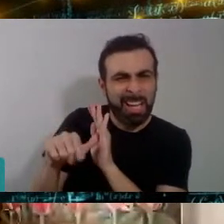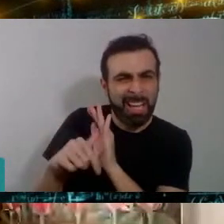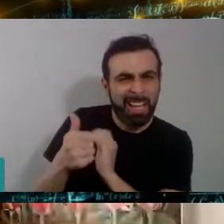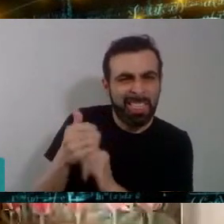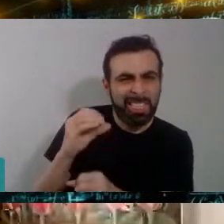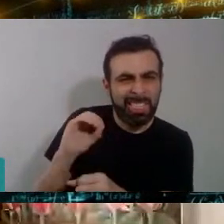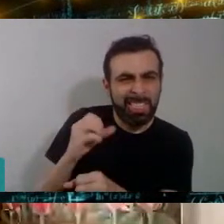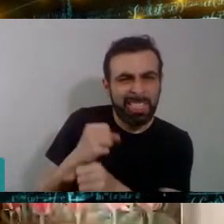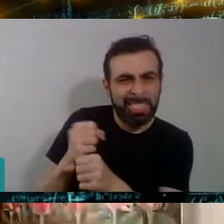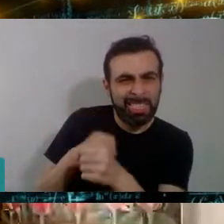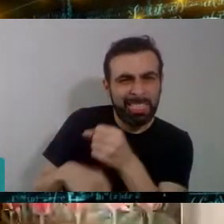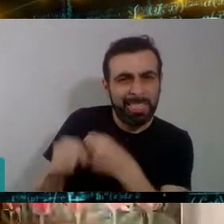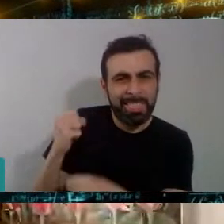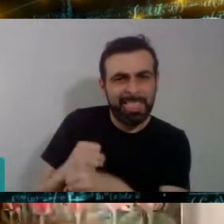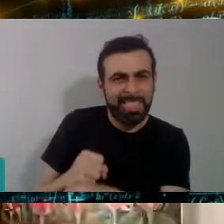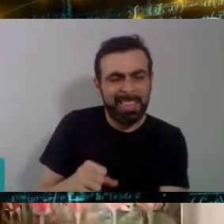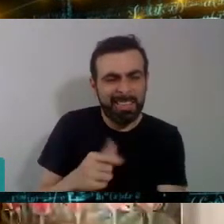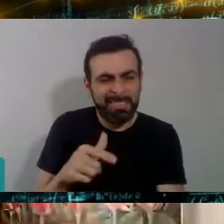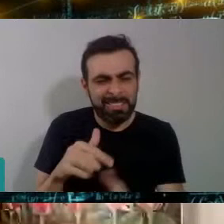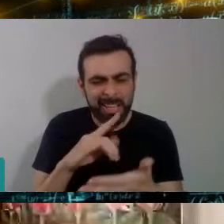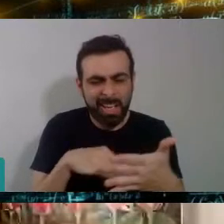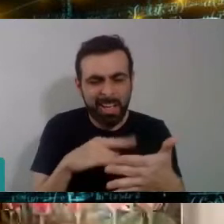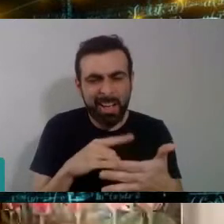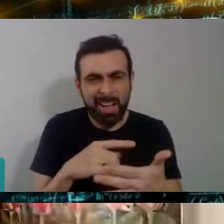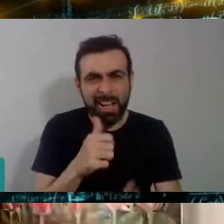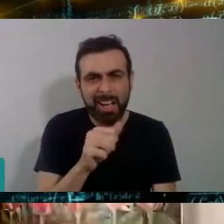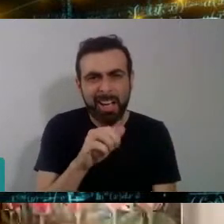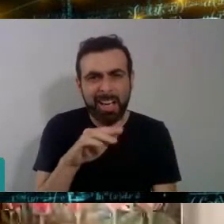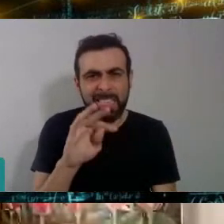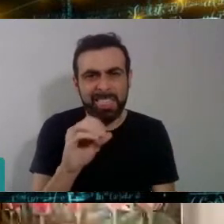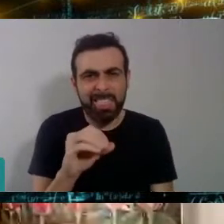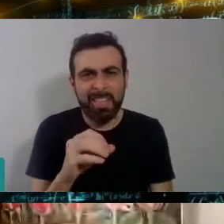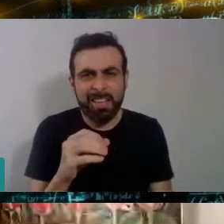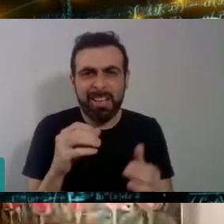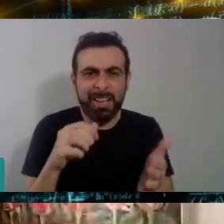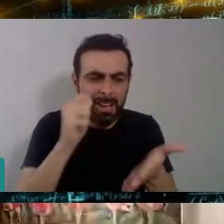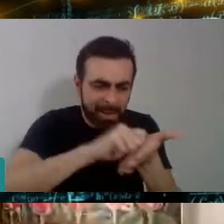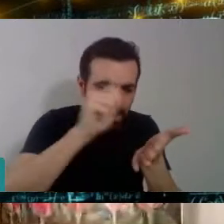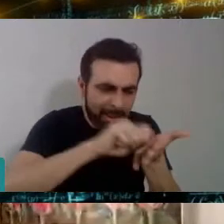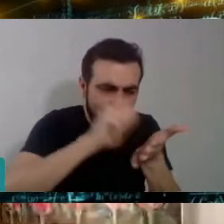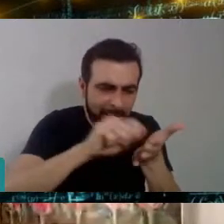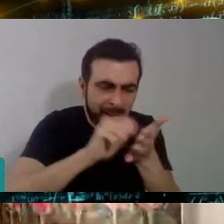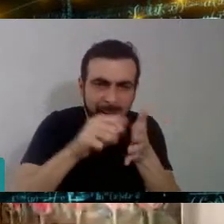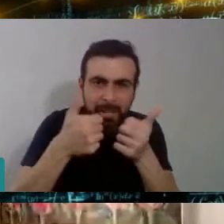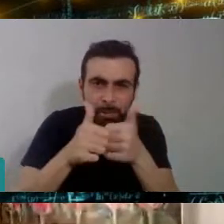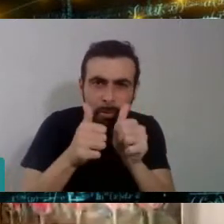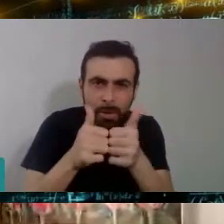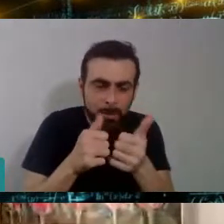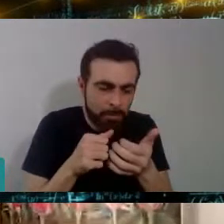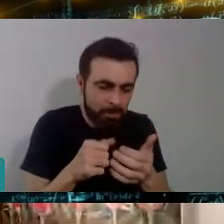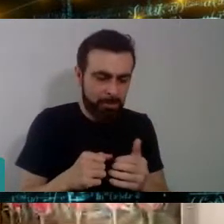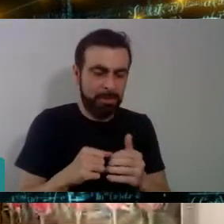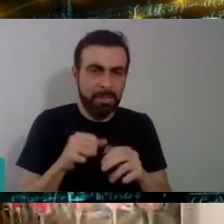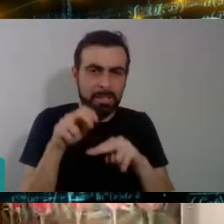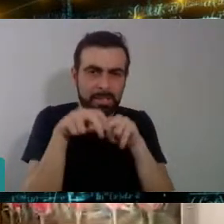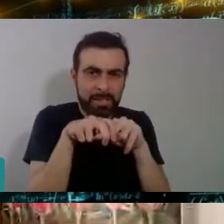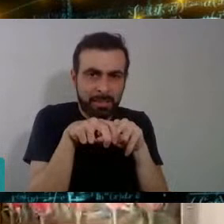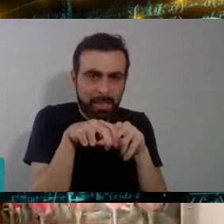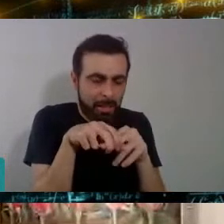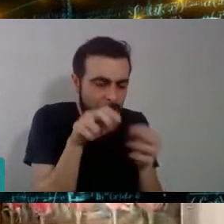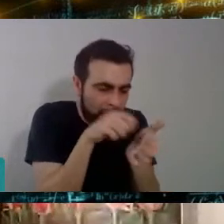de ata lá do departamento. Fizemos todas as atas no, em cima do ônibus lá, de Maringá para cá. Eu e o